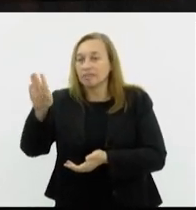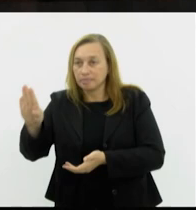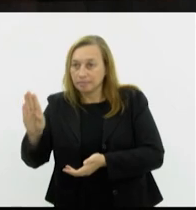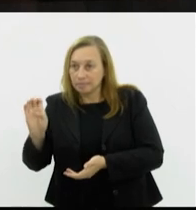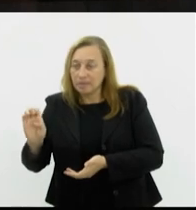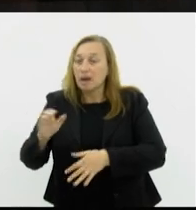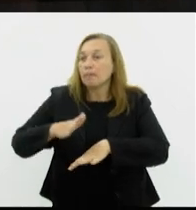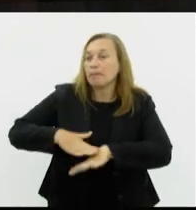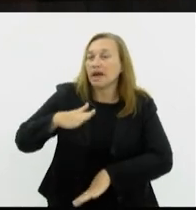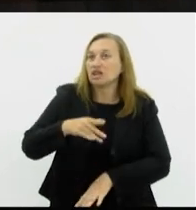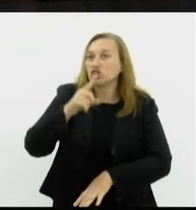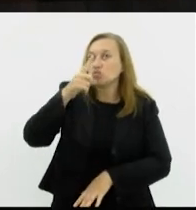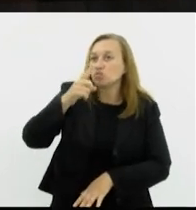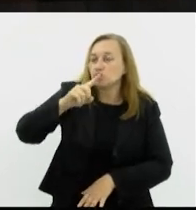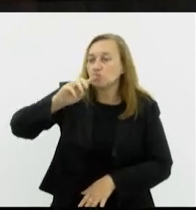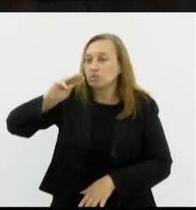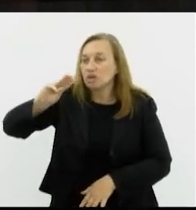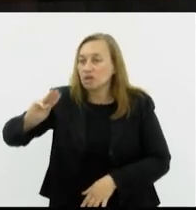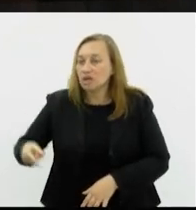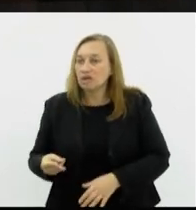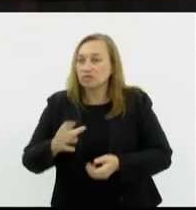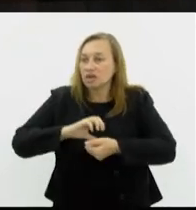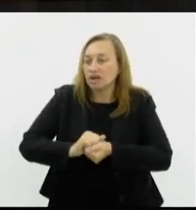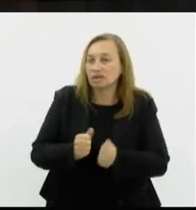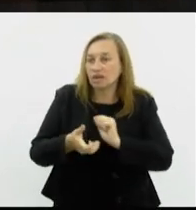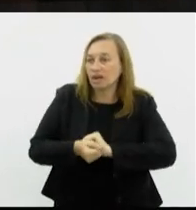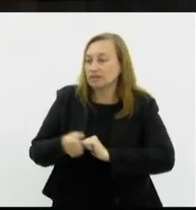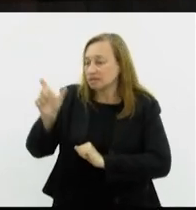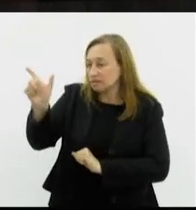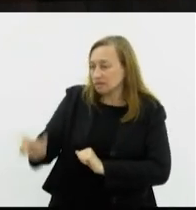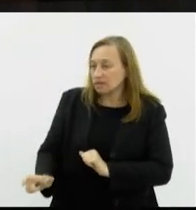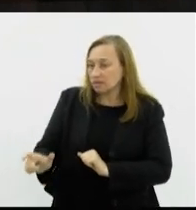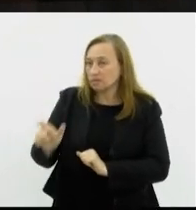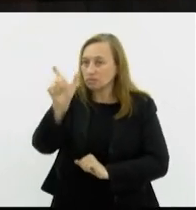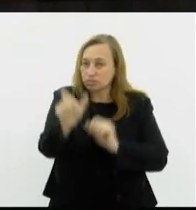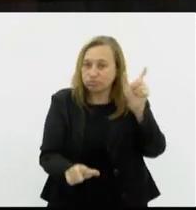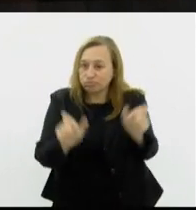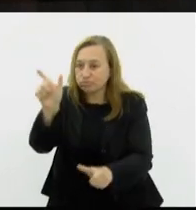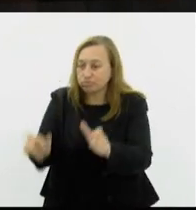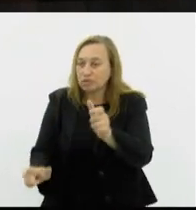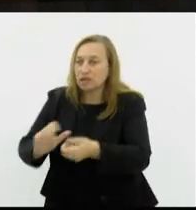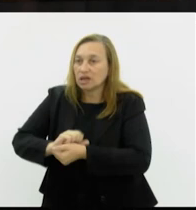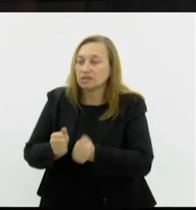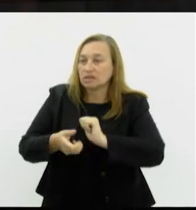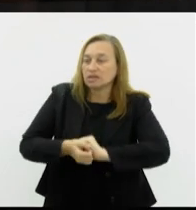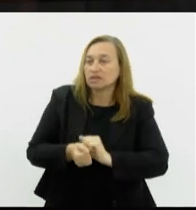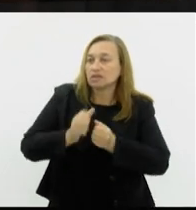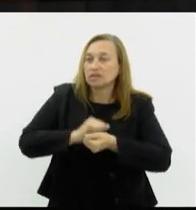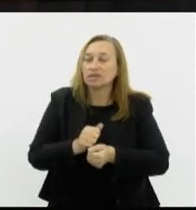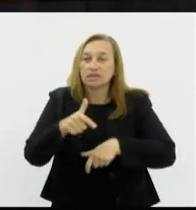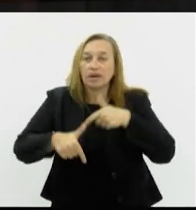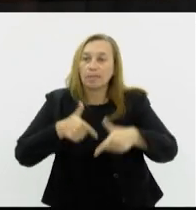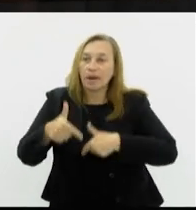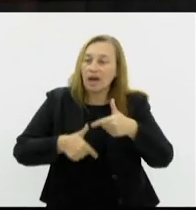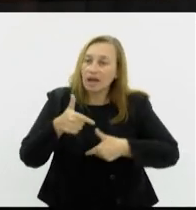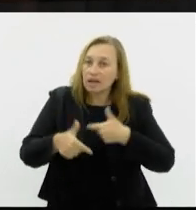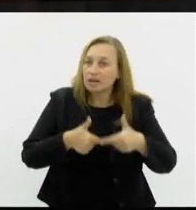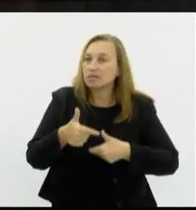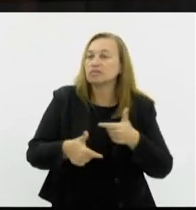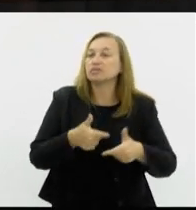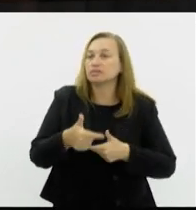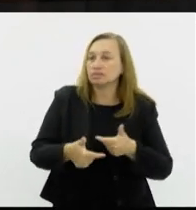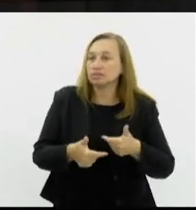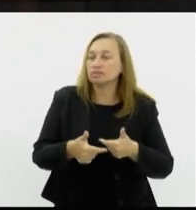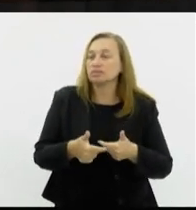são mais de 1 milhão de artesãos que trabalham e sobrevivem, vivem, sustentam as suas